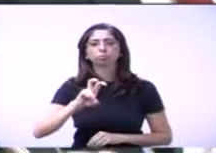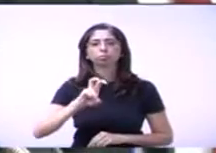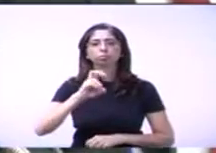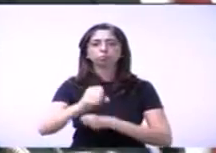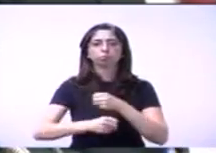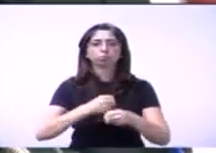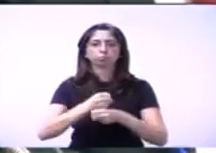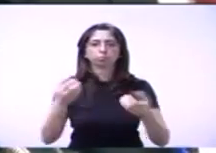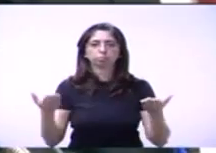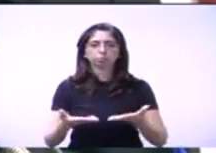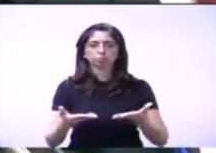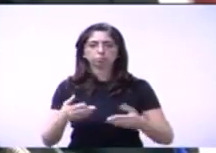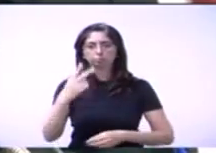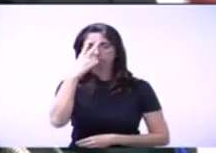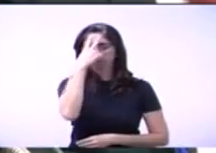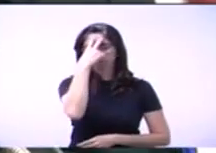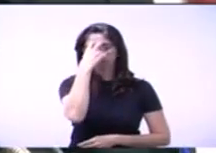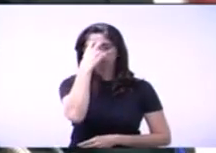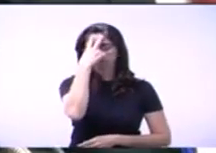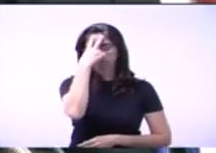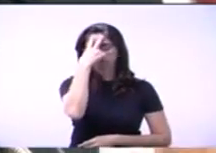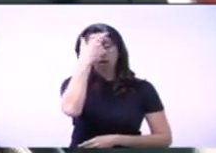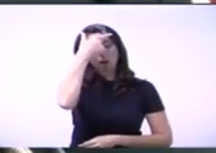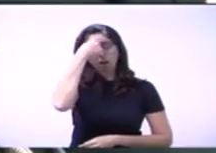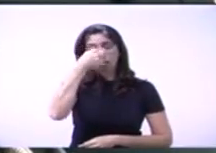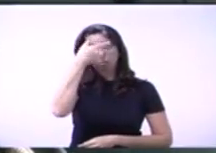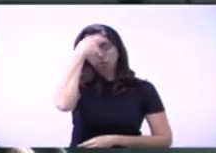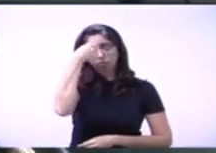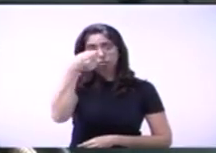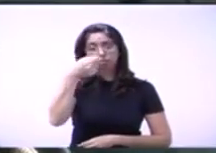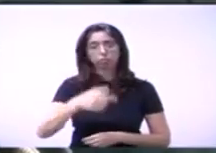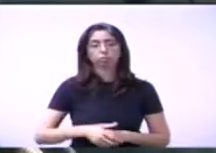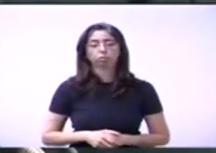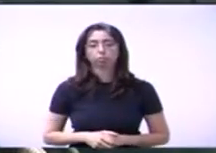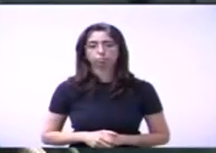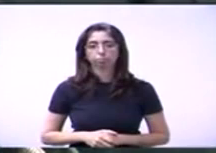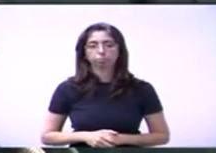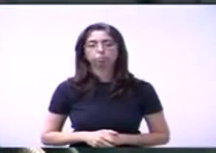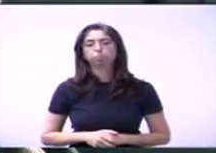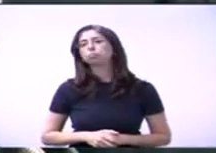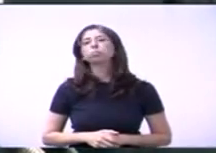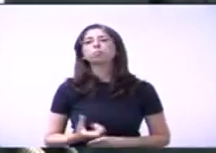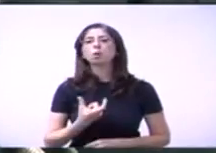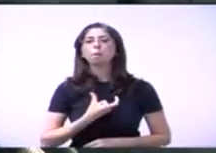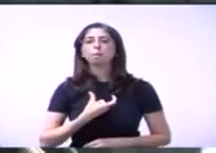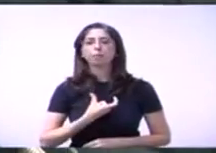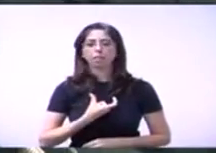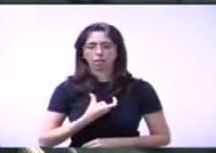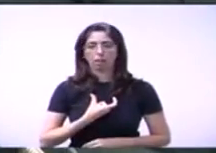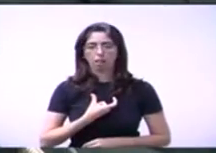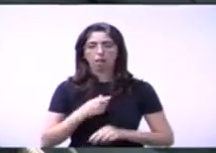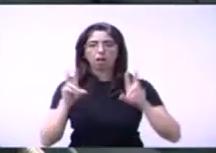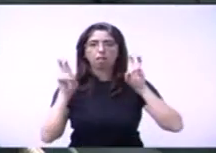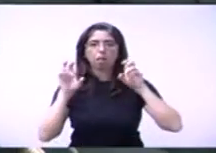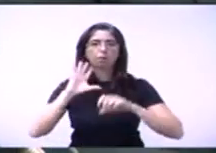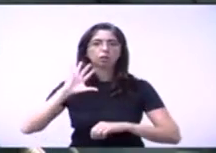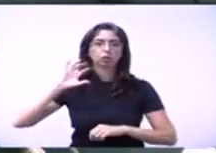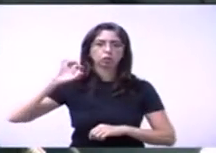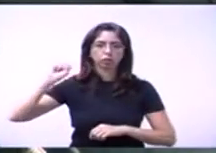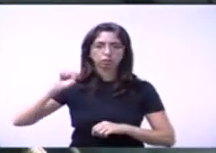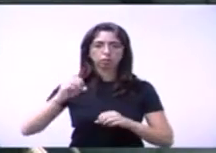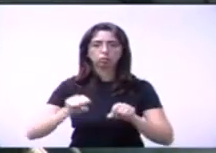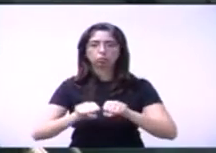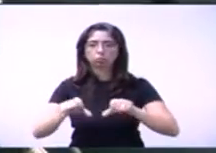5/16 do vereador Edilcinho Rodrigues, que dispõe sobre a concessão da medalha Tiradentes e o diploma